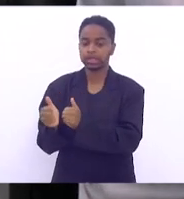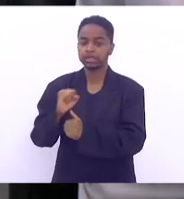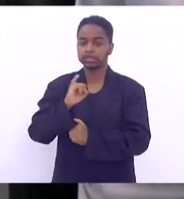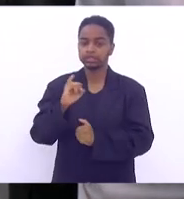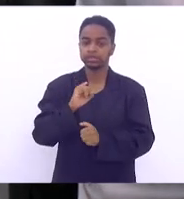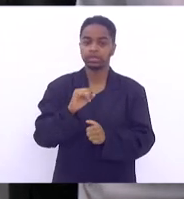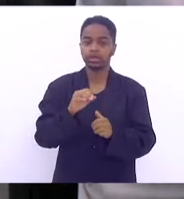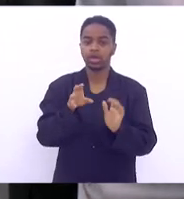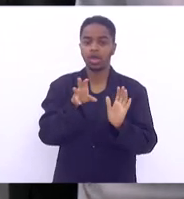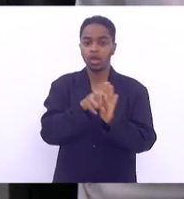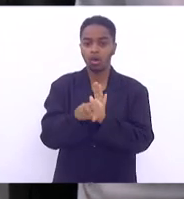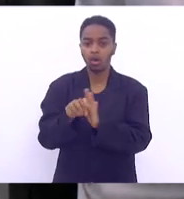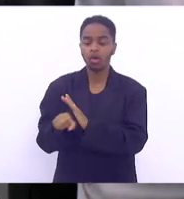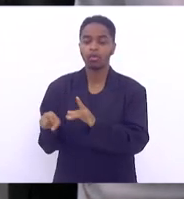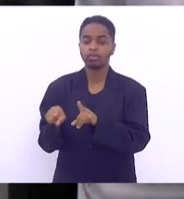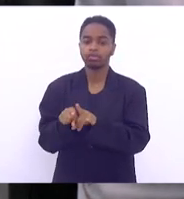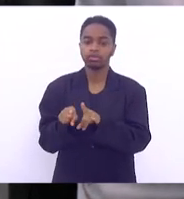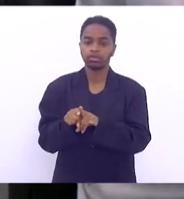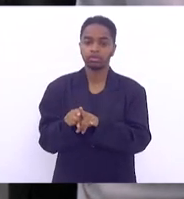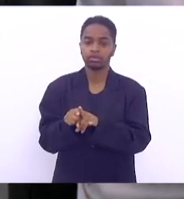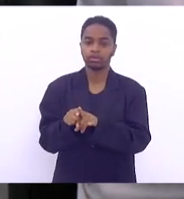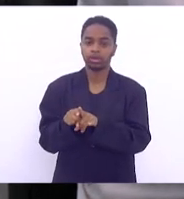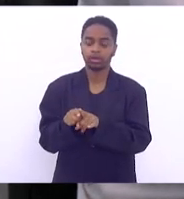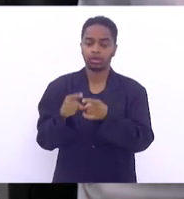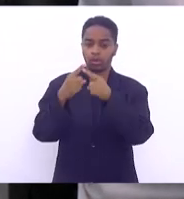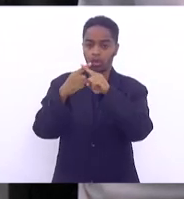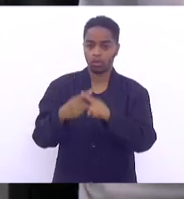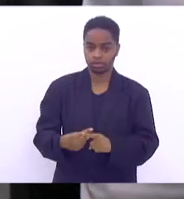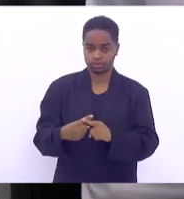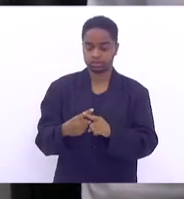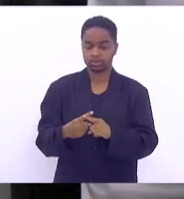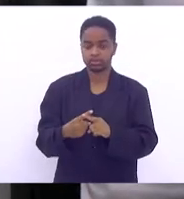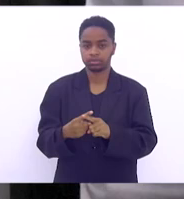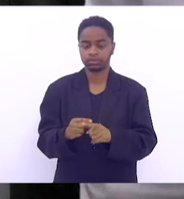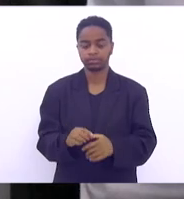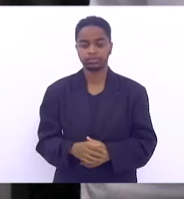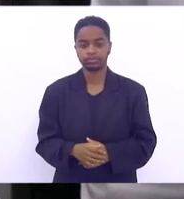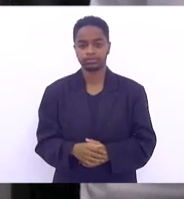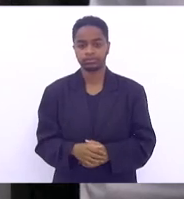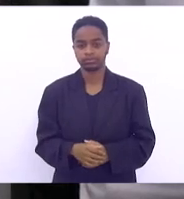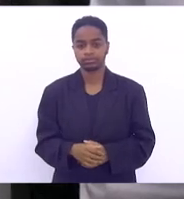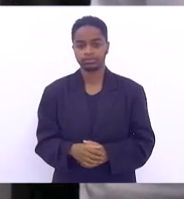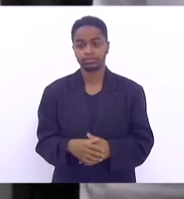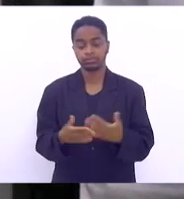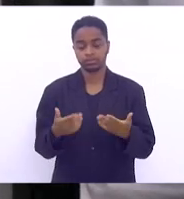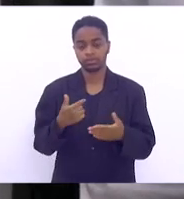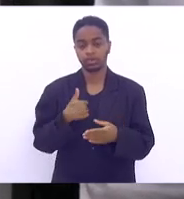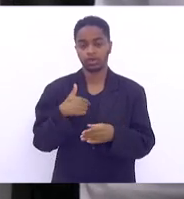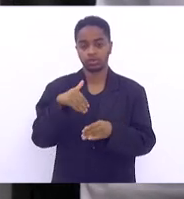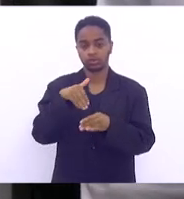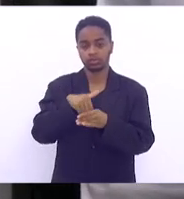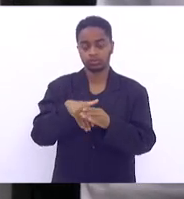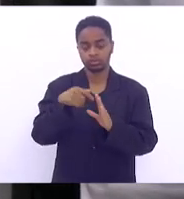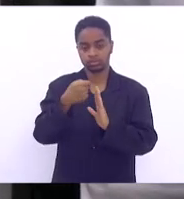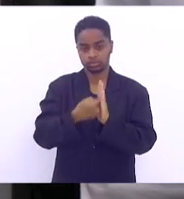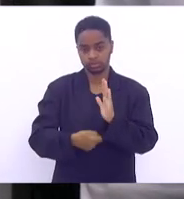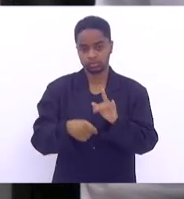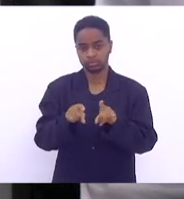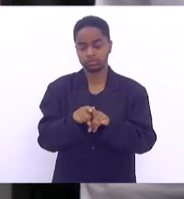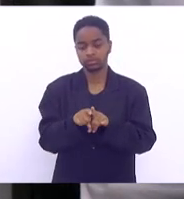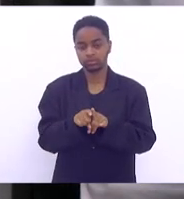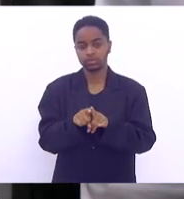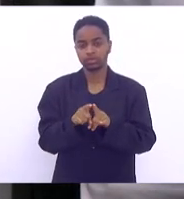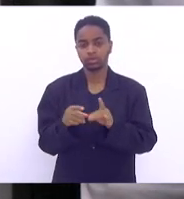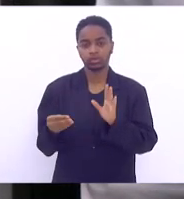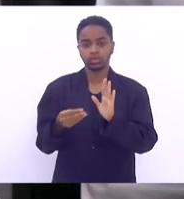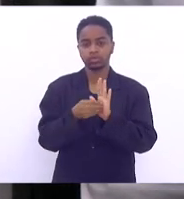em apostas desportivas. Nós votamos, eu fui o relator também, votamos aqui um